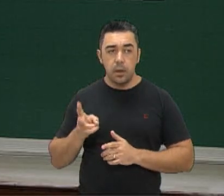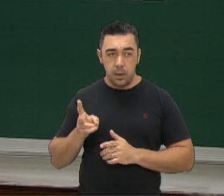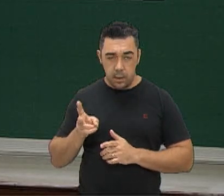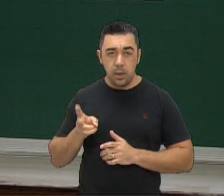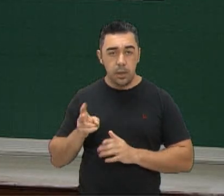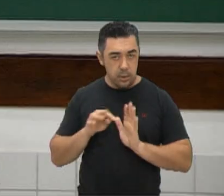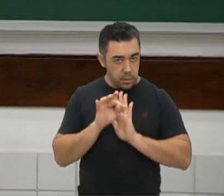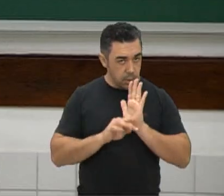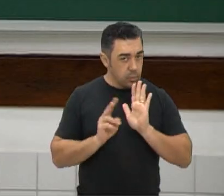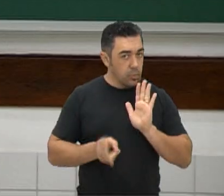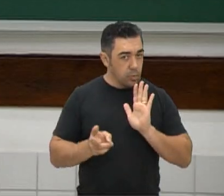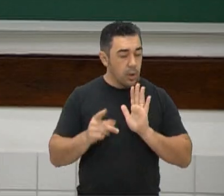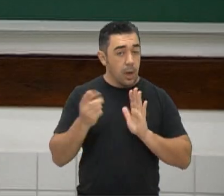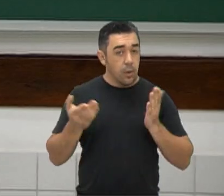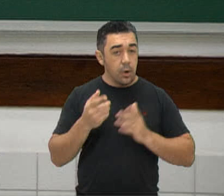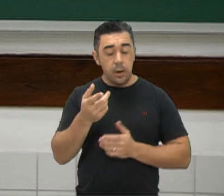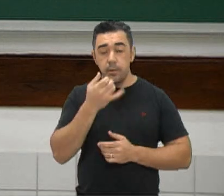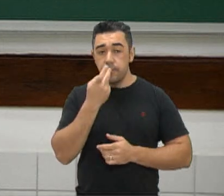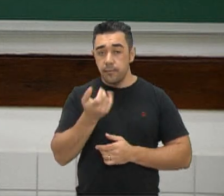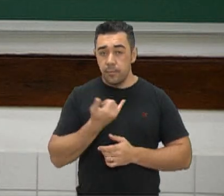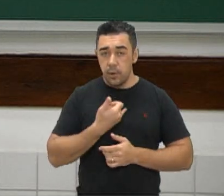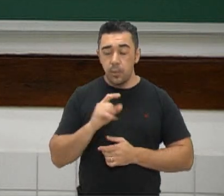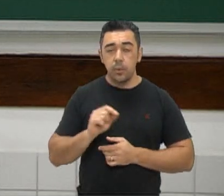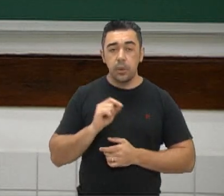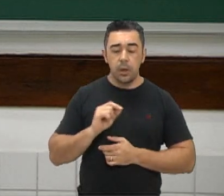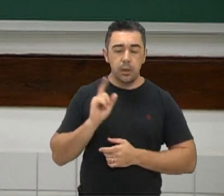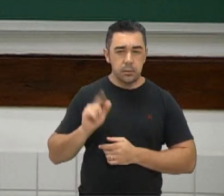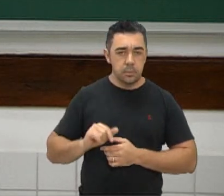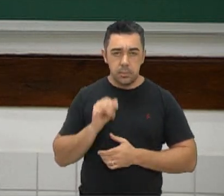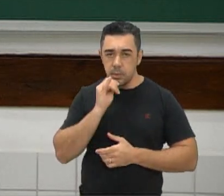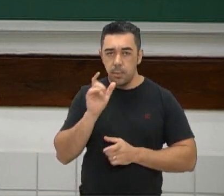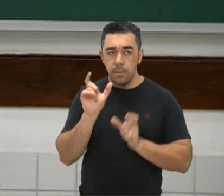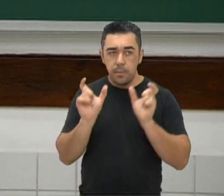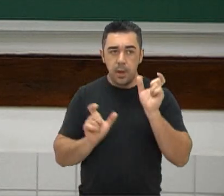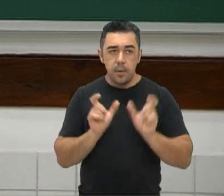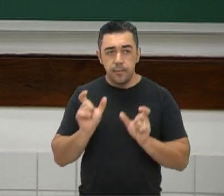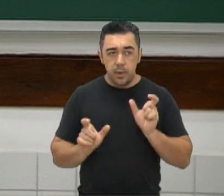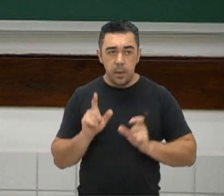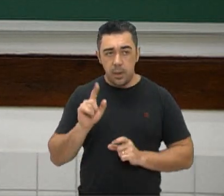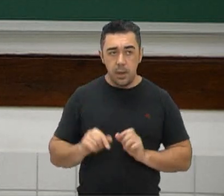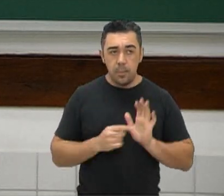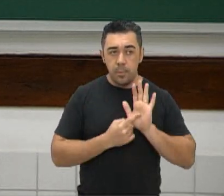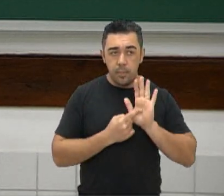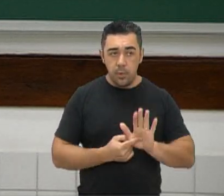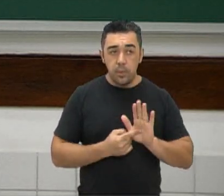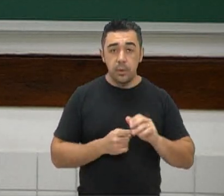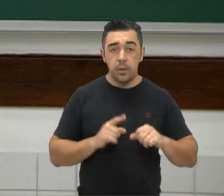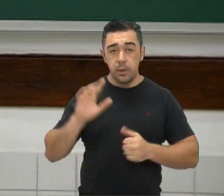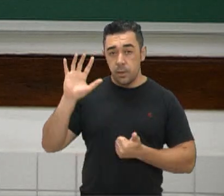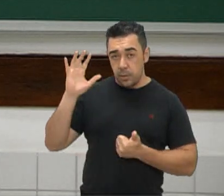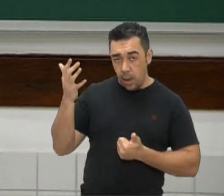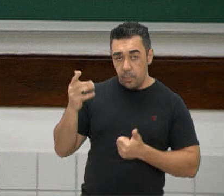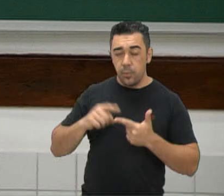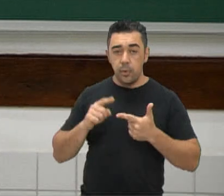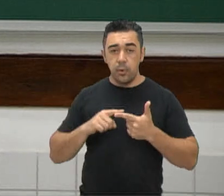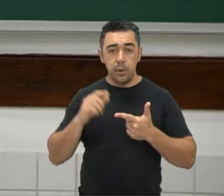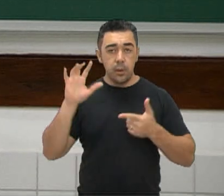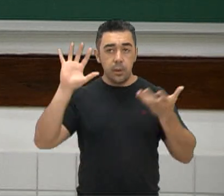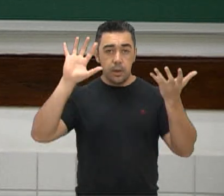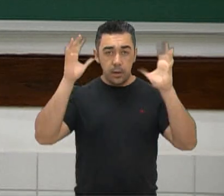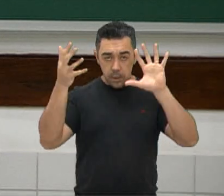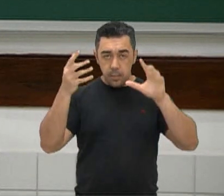É o mesmo texto. Vocês vão destacar nesse mesmo texto agora as palavras que expressam tempo e clima,